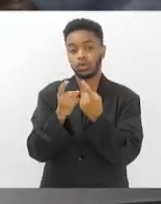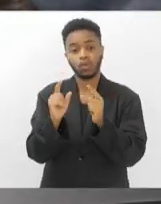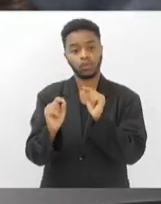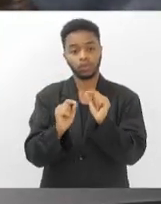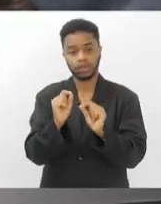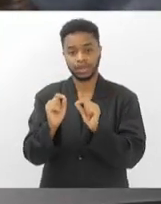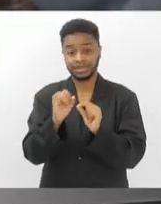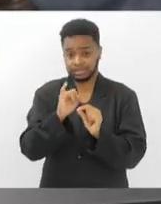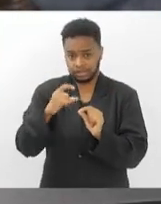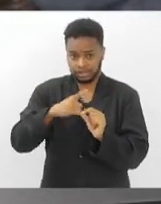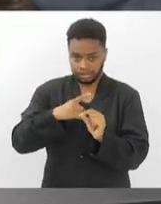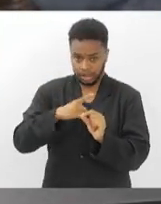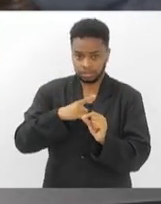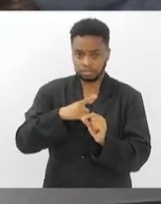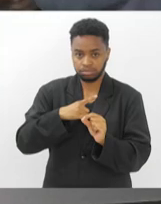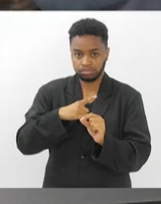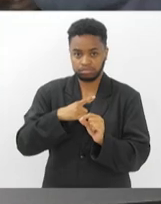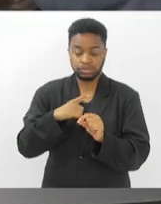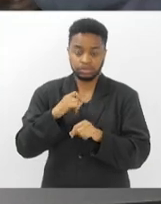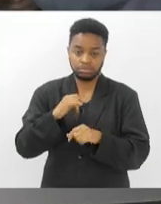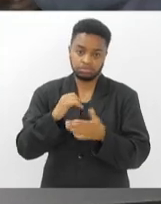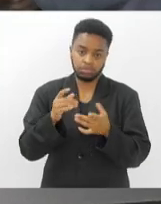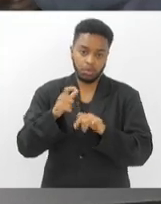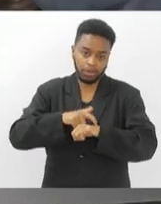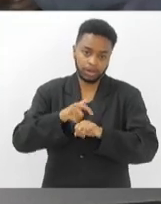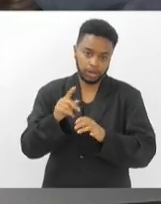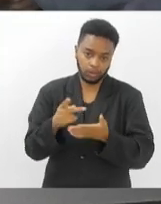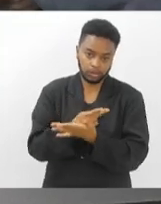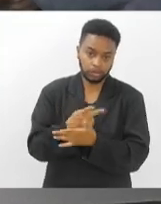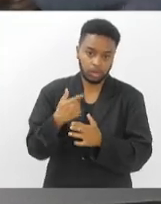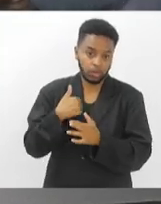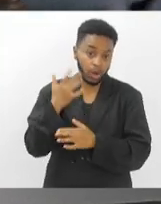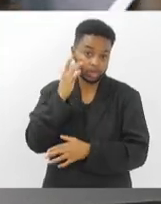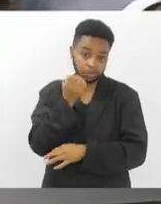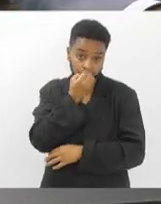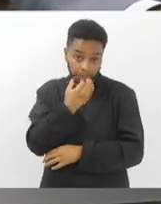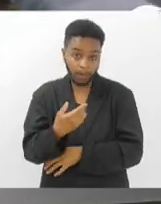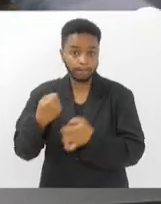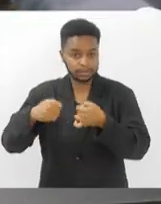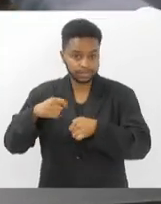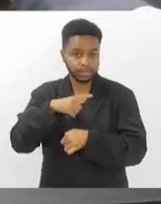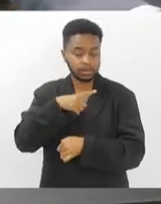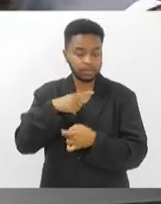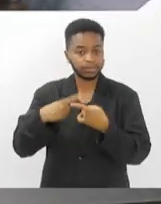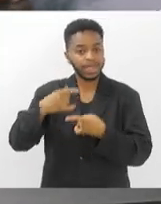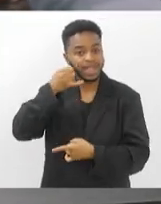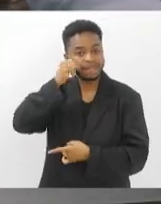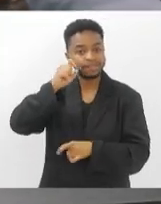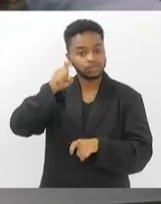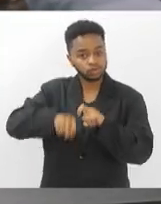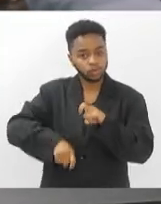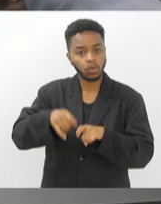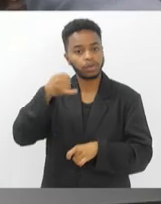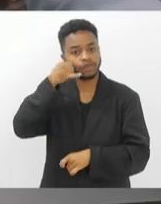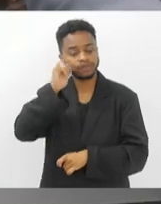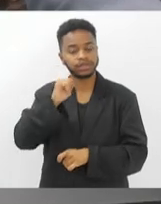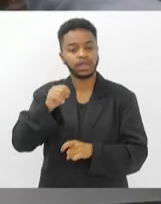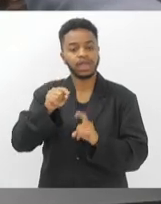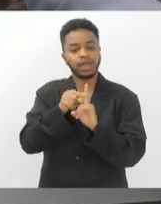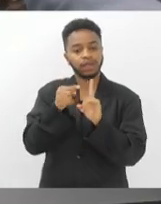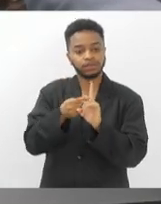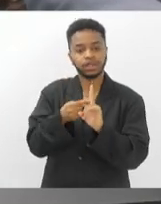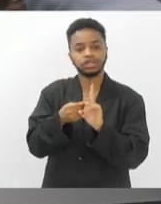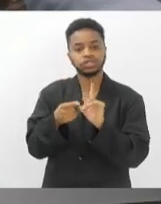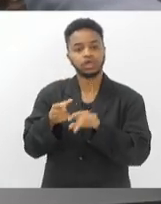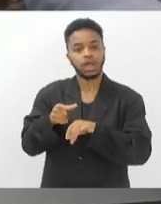sexual, se houver, e quando houver, e eu acho muito bom que haja, para evitar estupro, para evitar gravidez precoce, para